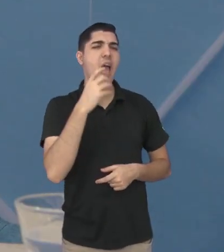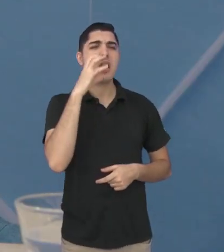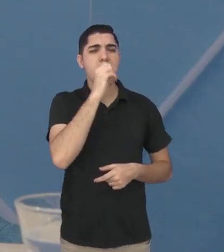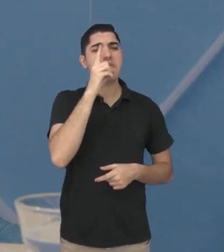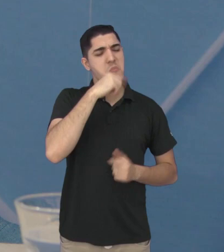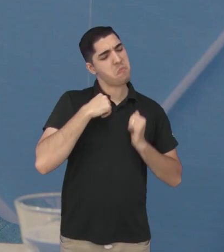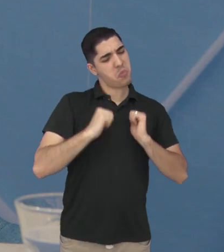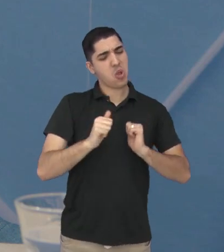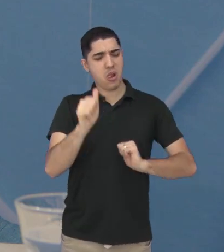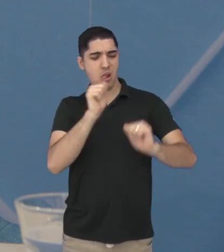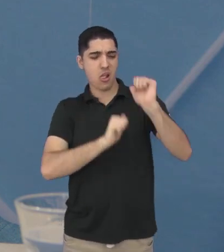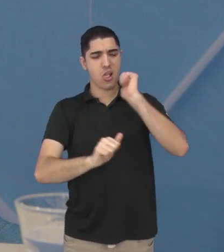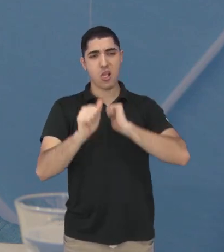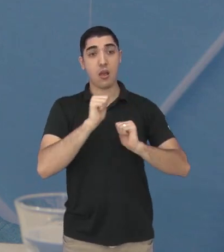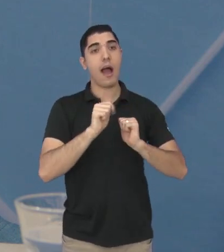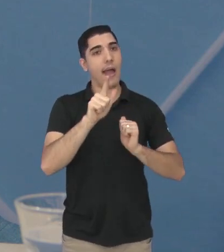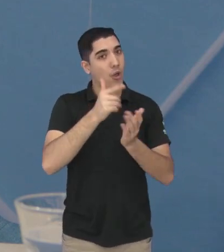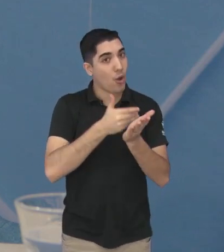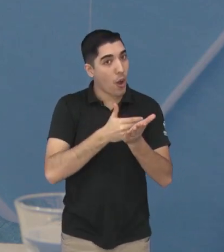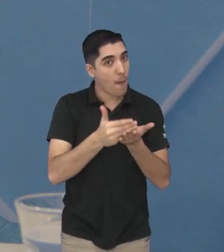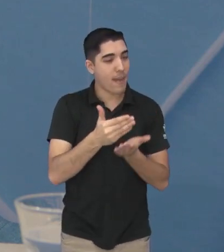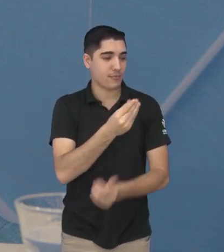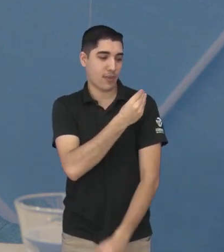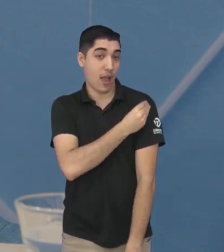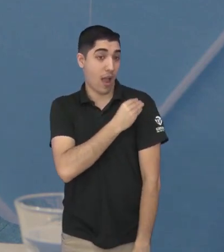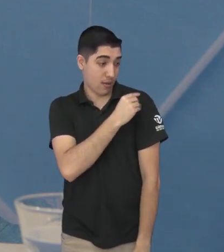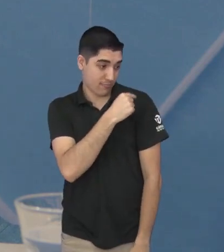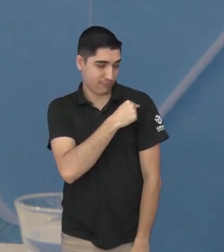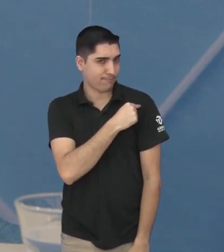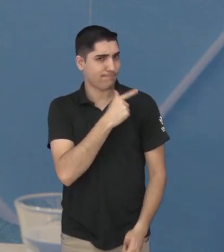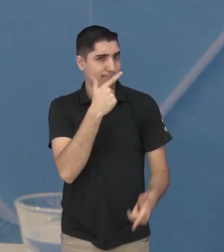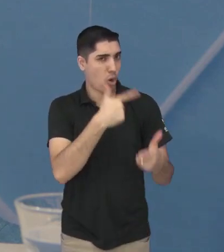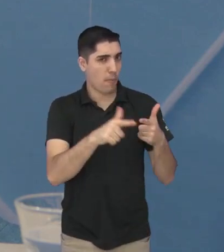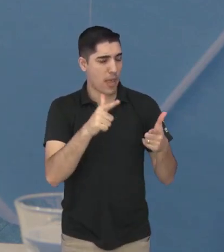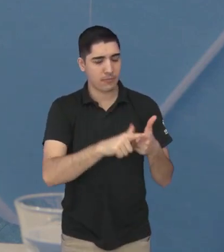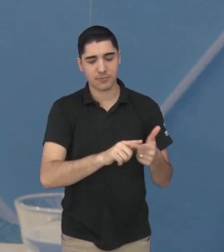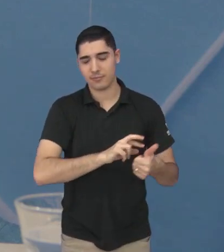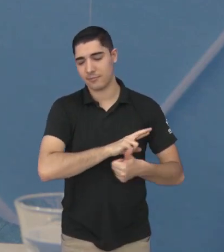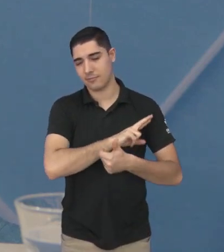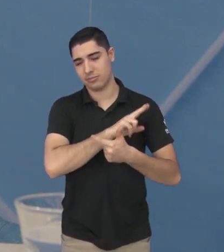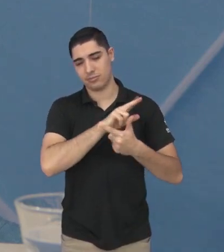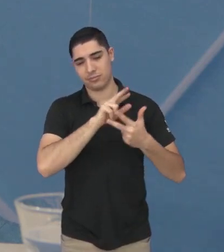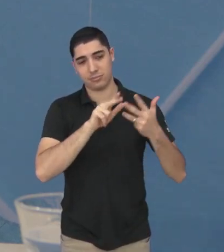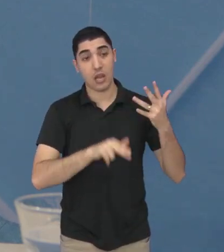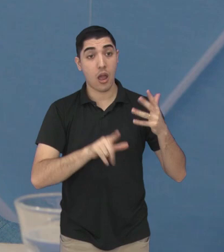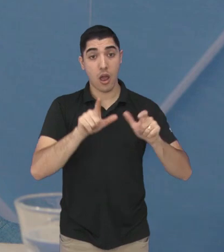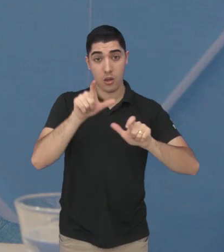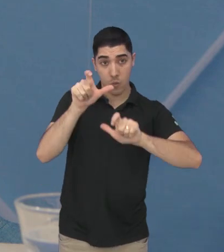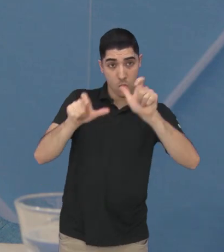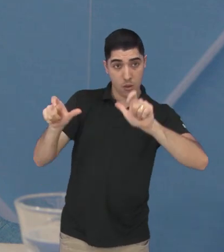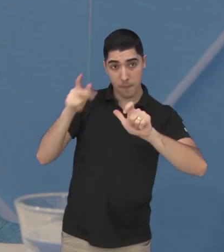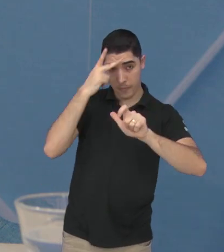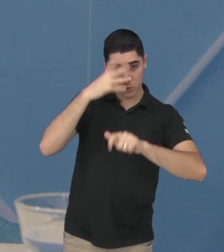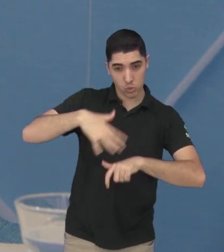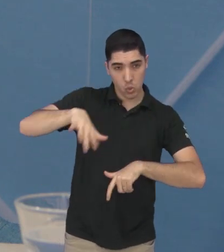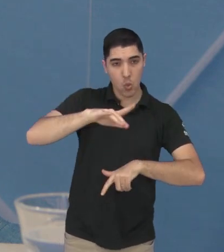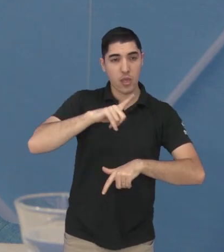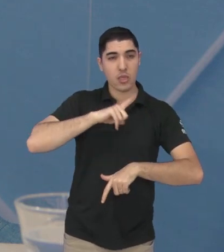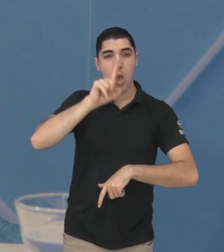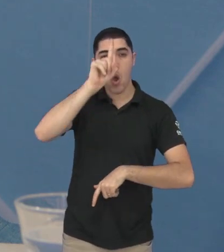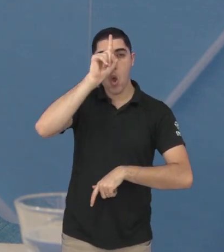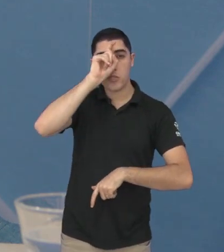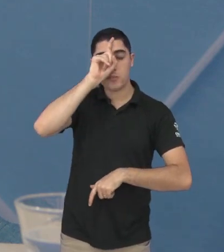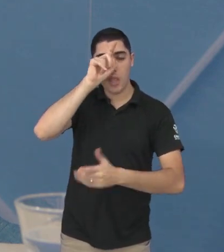beber, e aí começam os problemas, e o álcool traz muitos problemas, né? As nossas internações psiquiátricas, elas